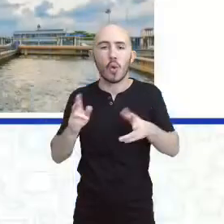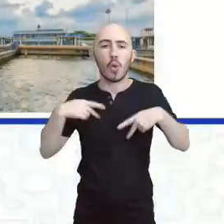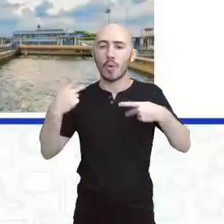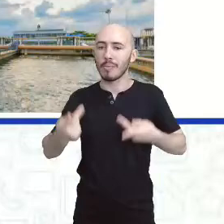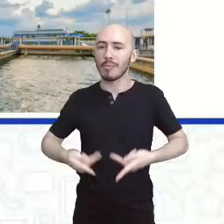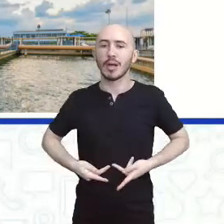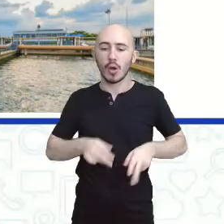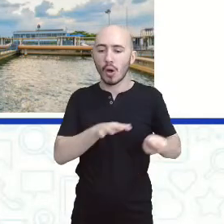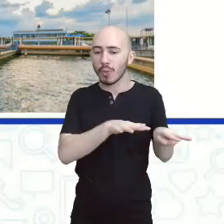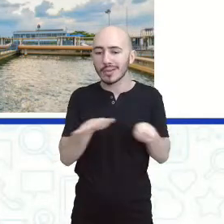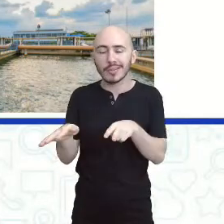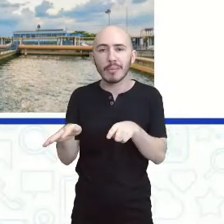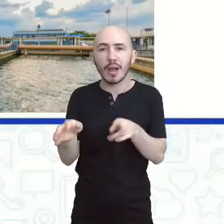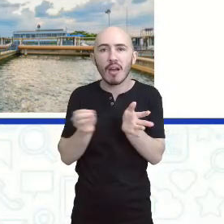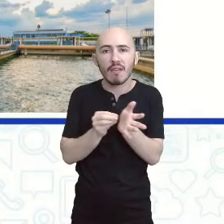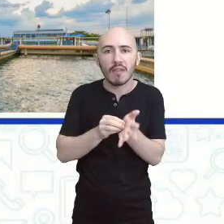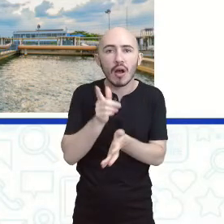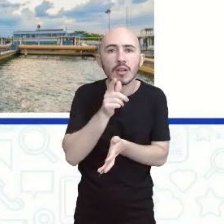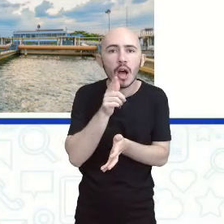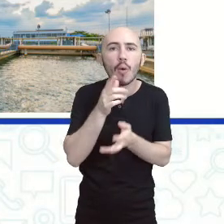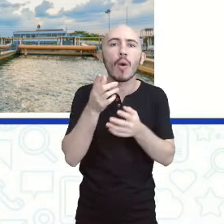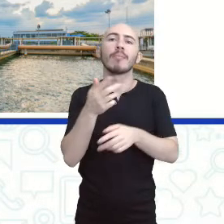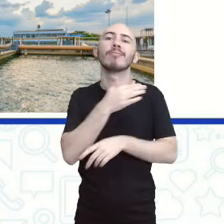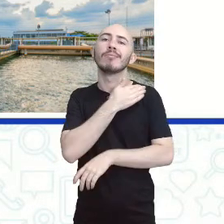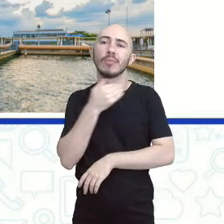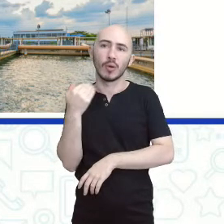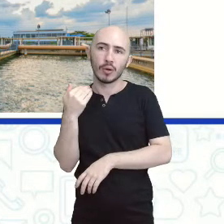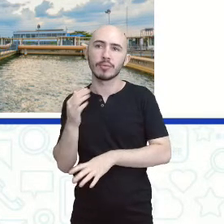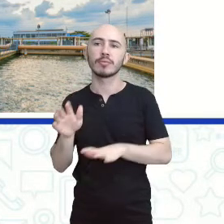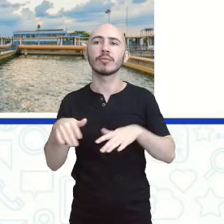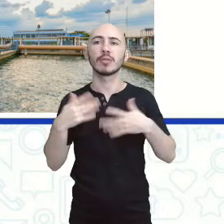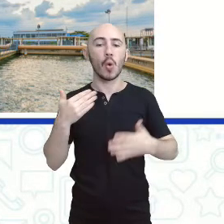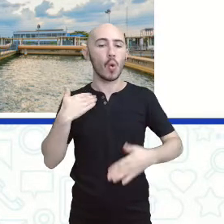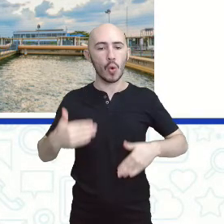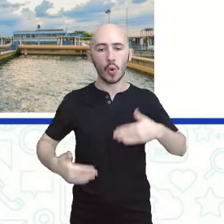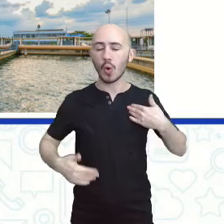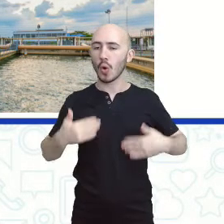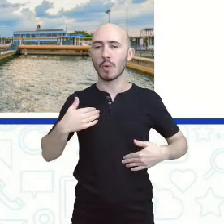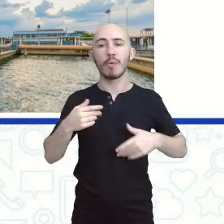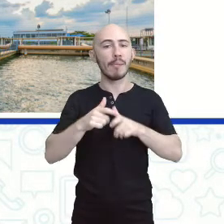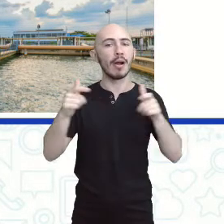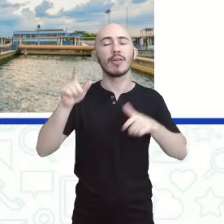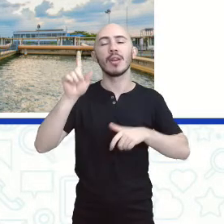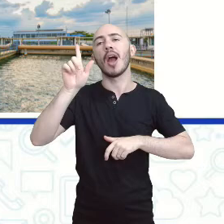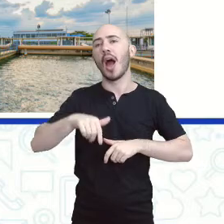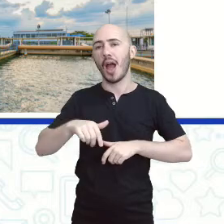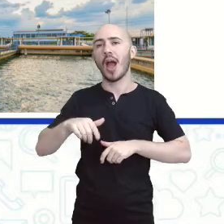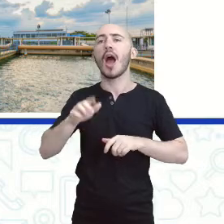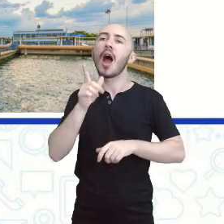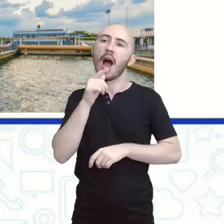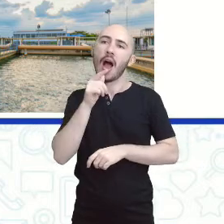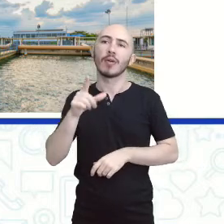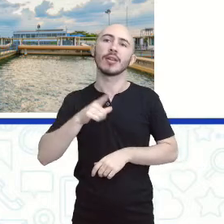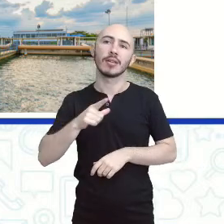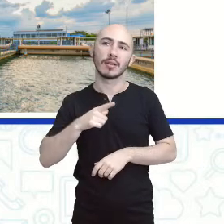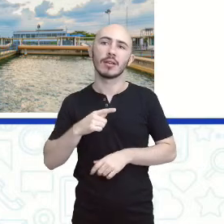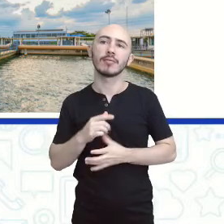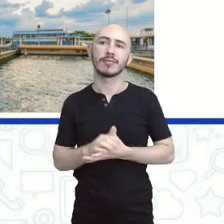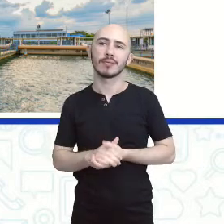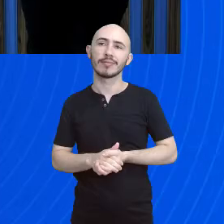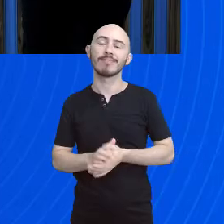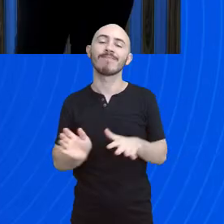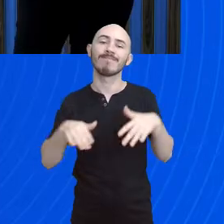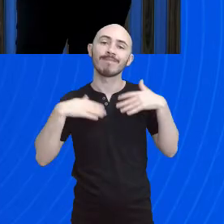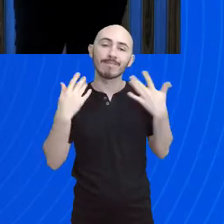a maior parte do nosso corpo é formada por água. Então, assim, coloquei um serviço aí, coloquei até uma foto de tratamento da água. Mas,